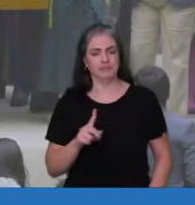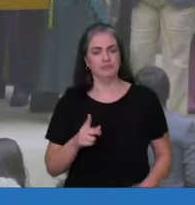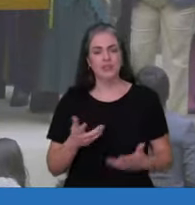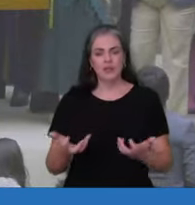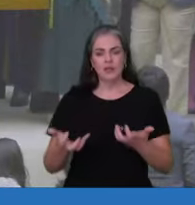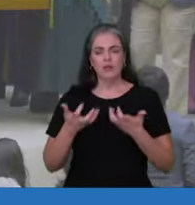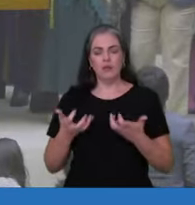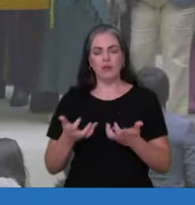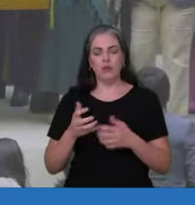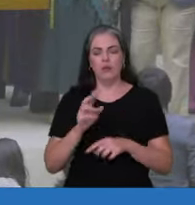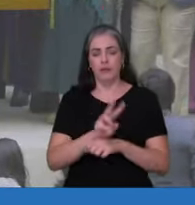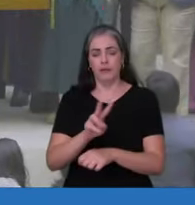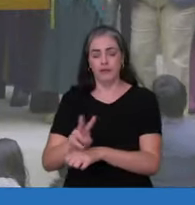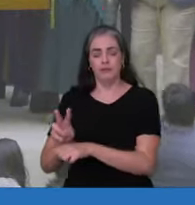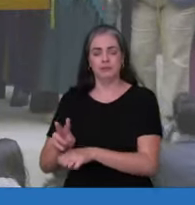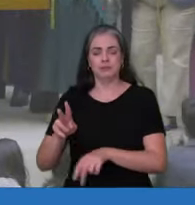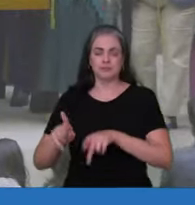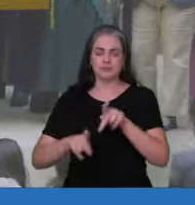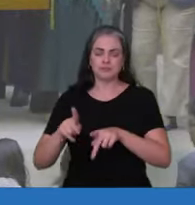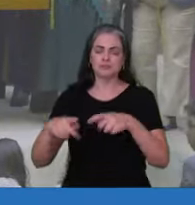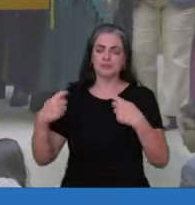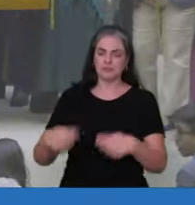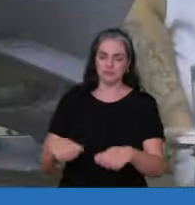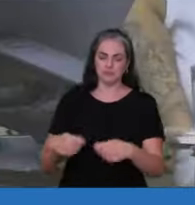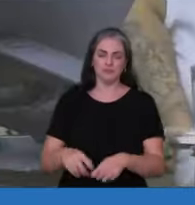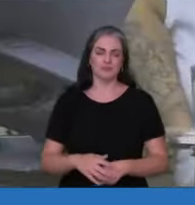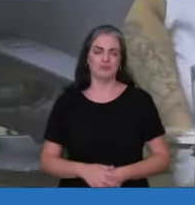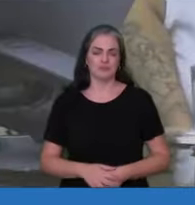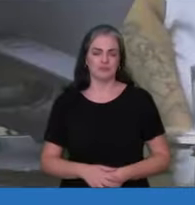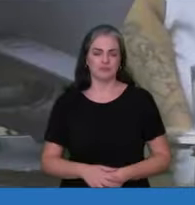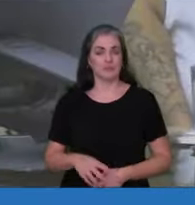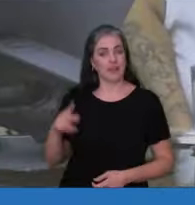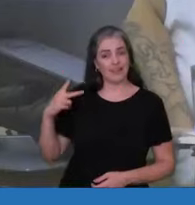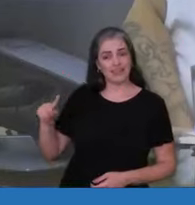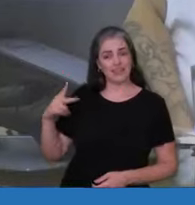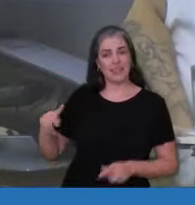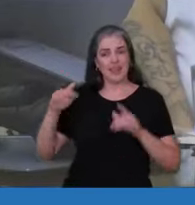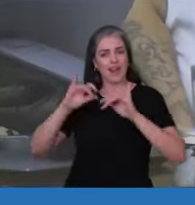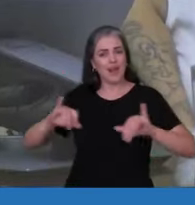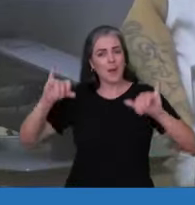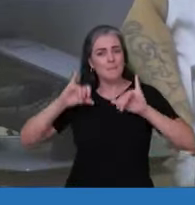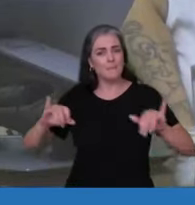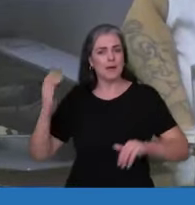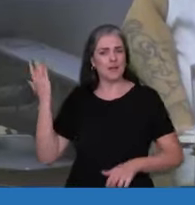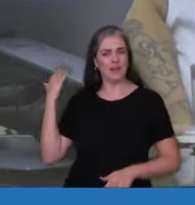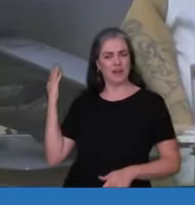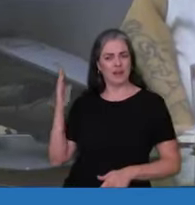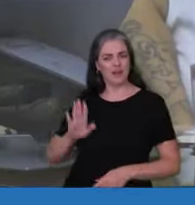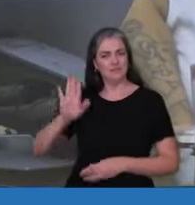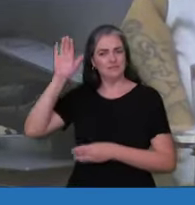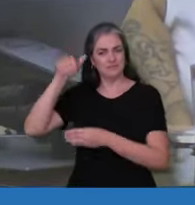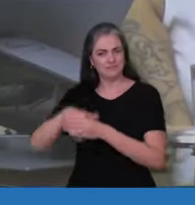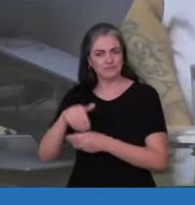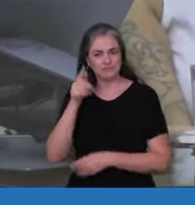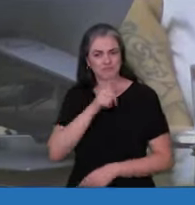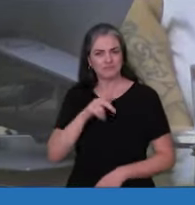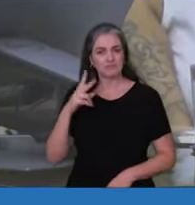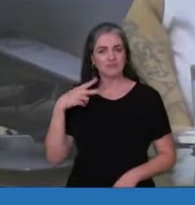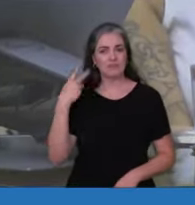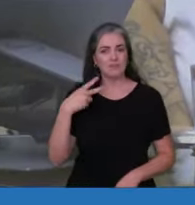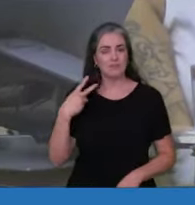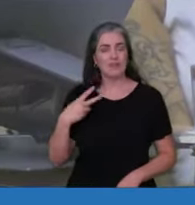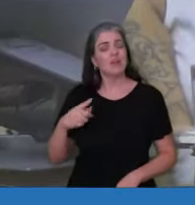mais vulneráveis. O lema da campanha de Marielle, que a levou à Câmara Municipal, era inspirado em